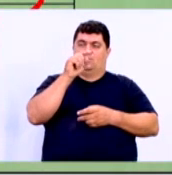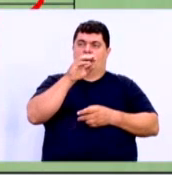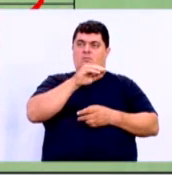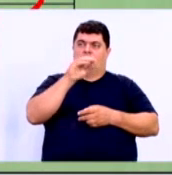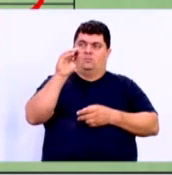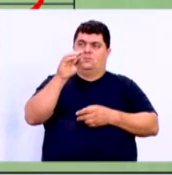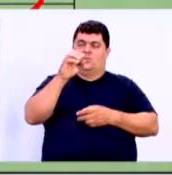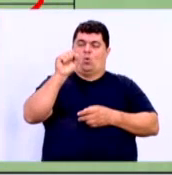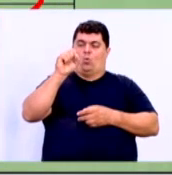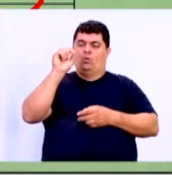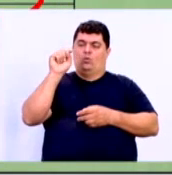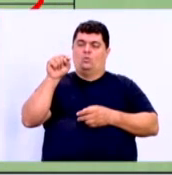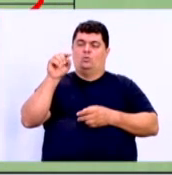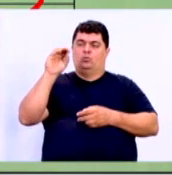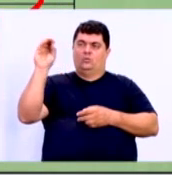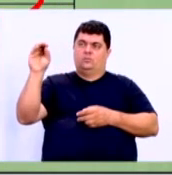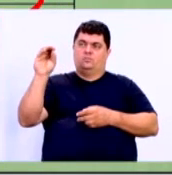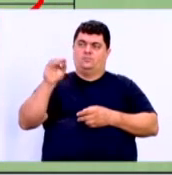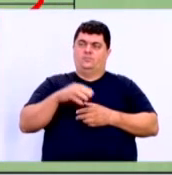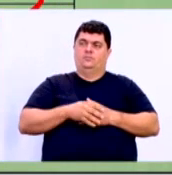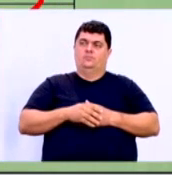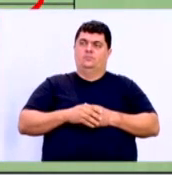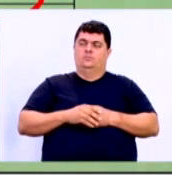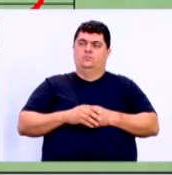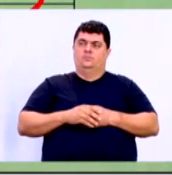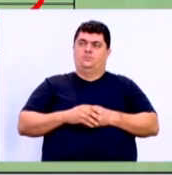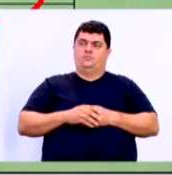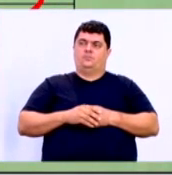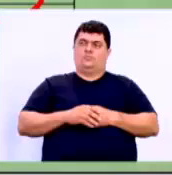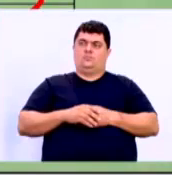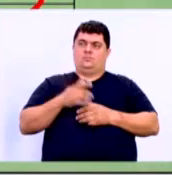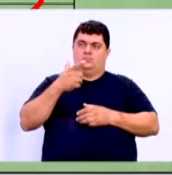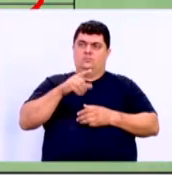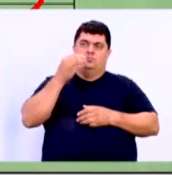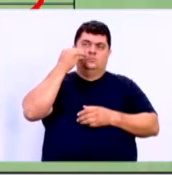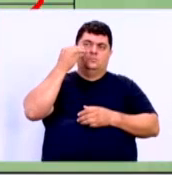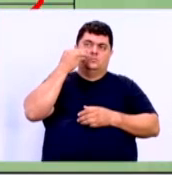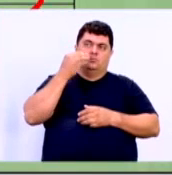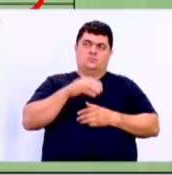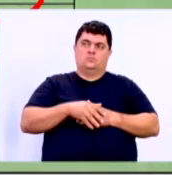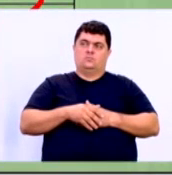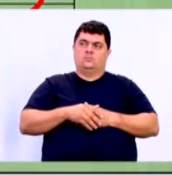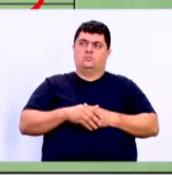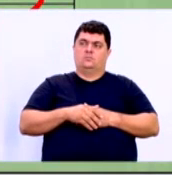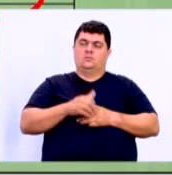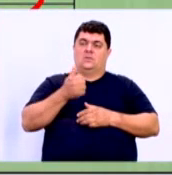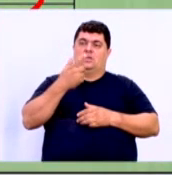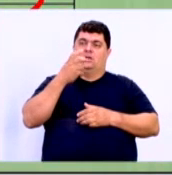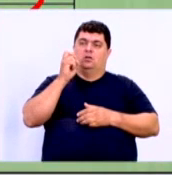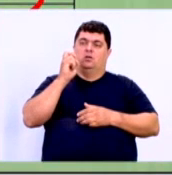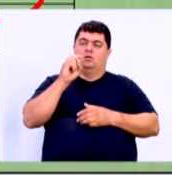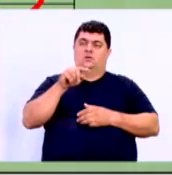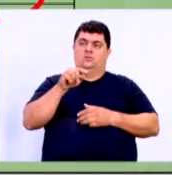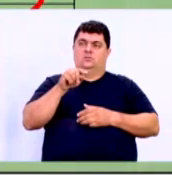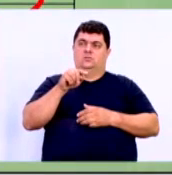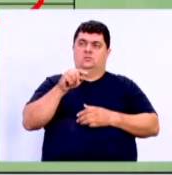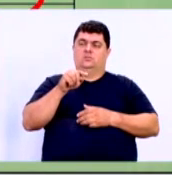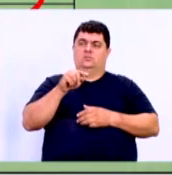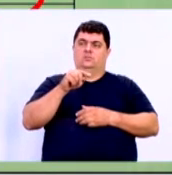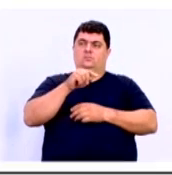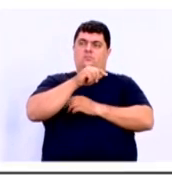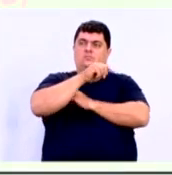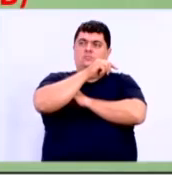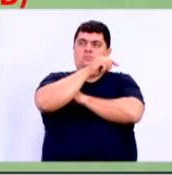e aqui deu 8.000. Vamos fazer mais uma vez? Olha, 15.000. Tá aqui, tá vendo?